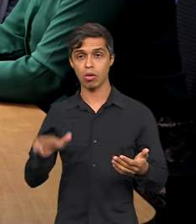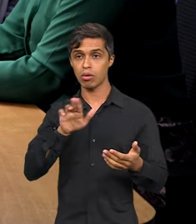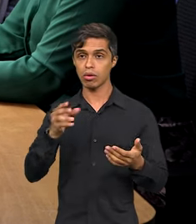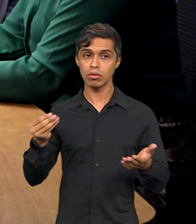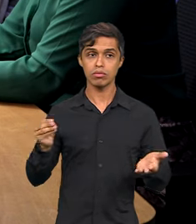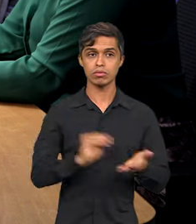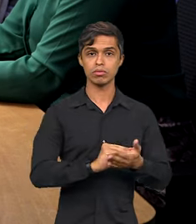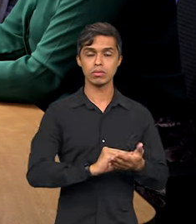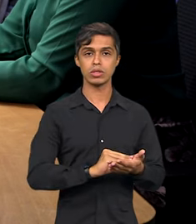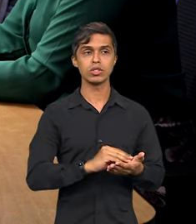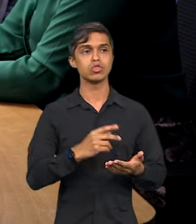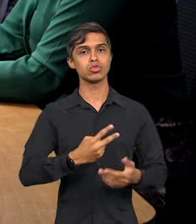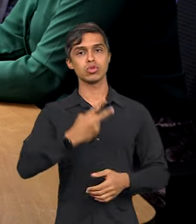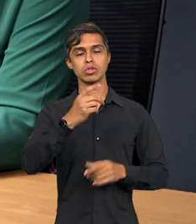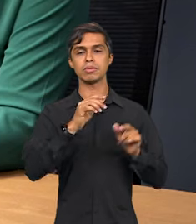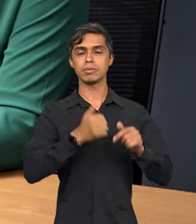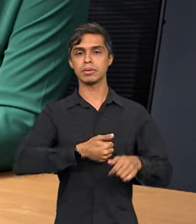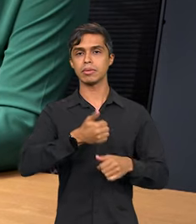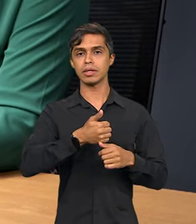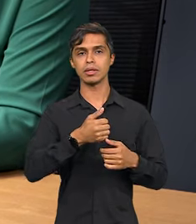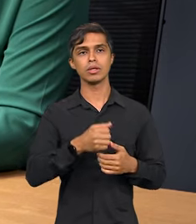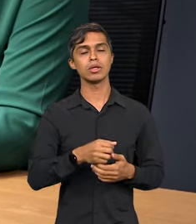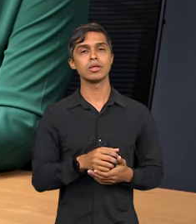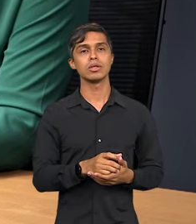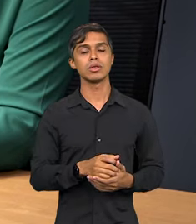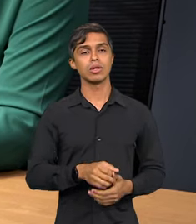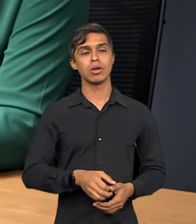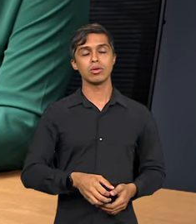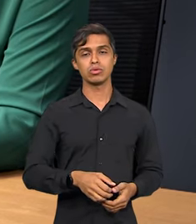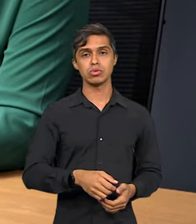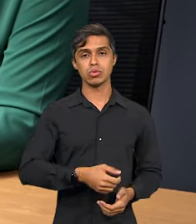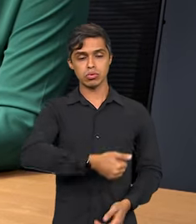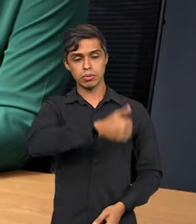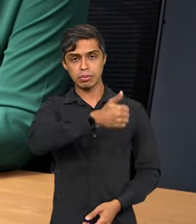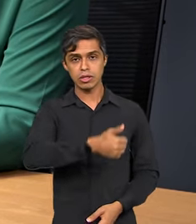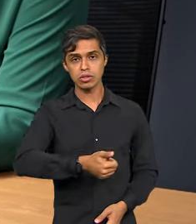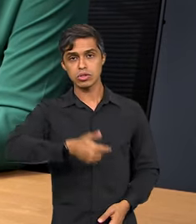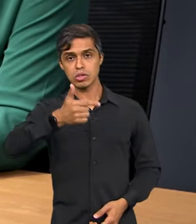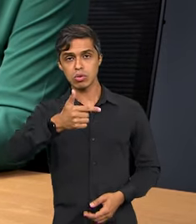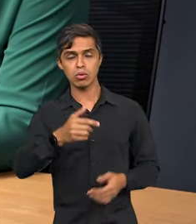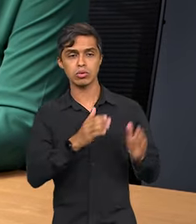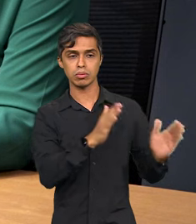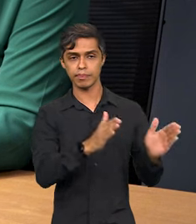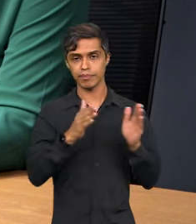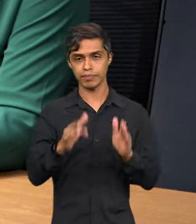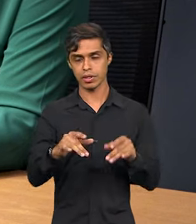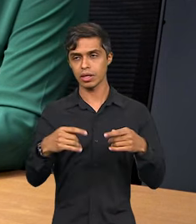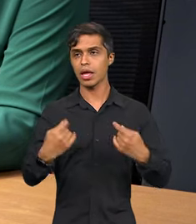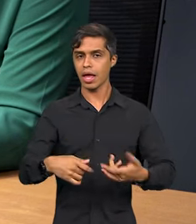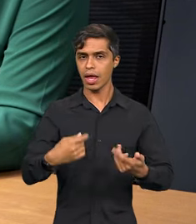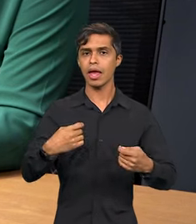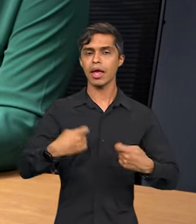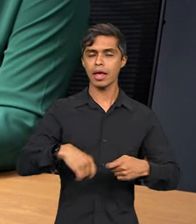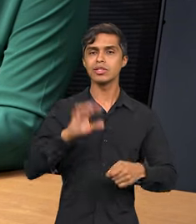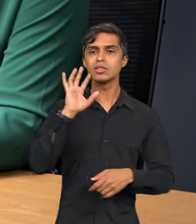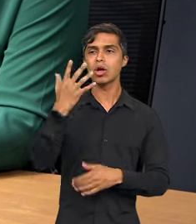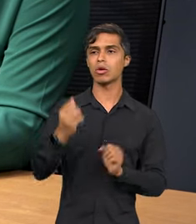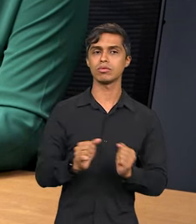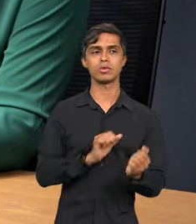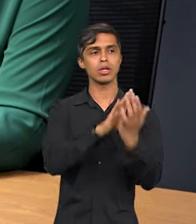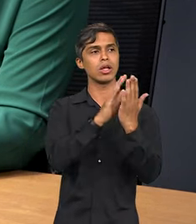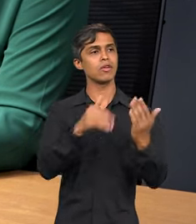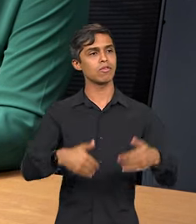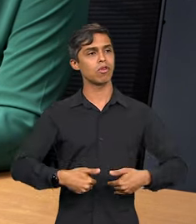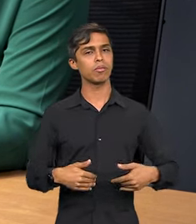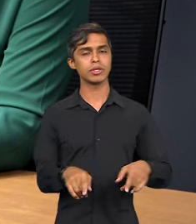implementou na nos seus dois primeiros mandatos e depois nesse são a solução para enfrentar Definitivamente a fome